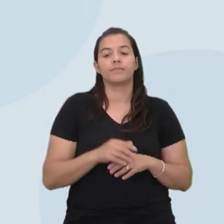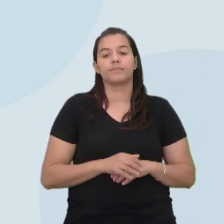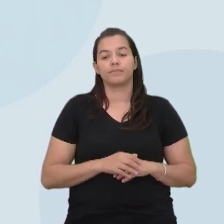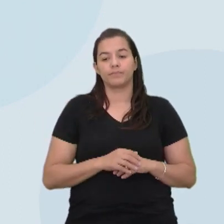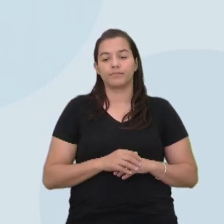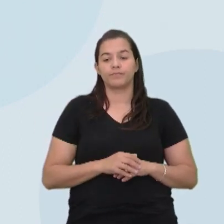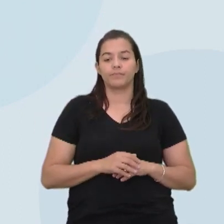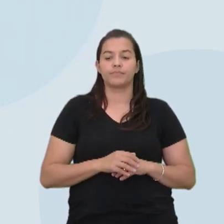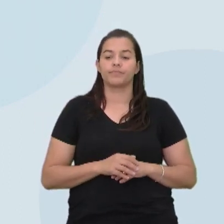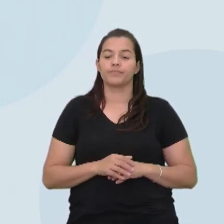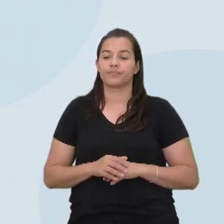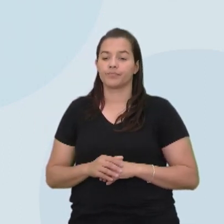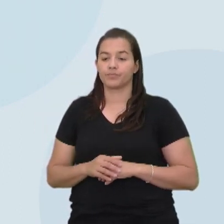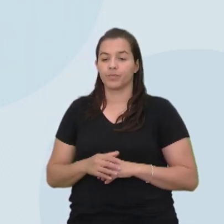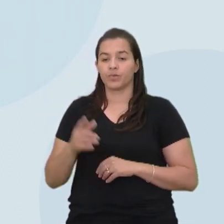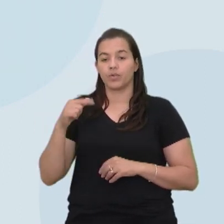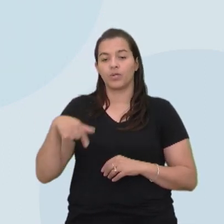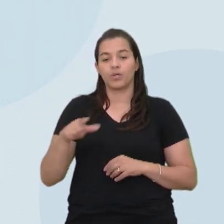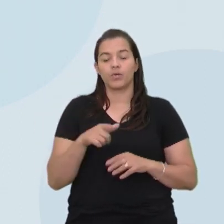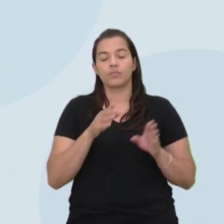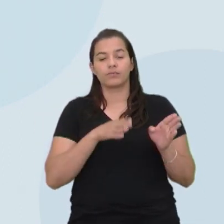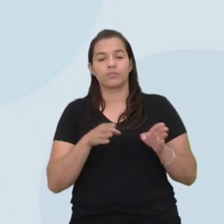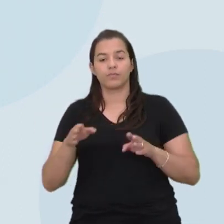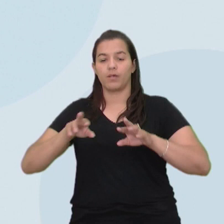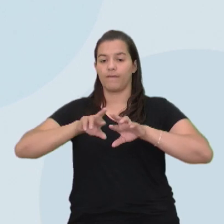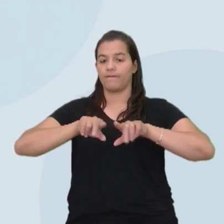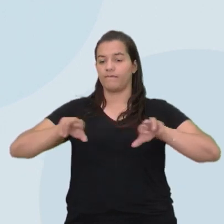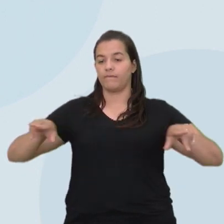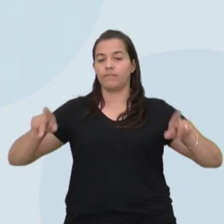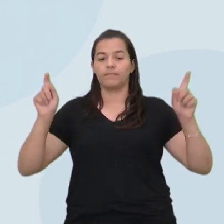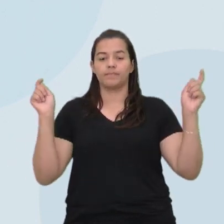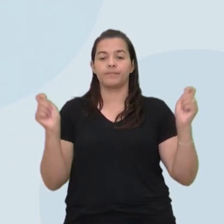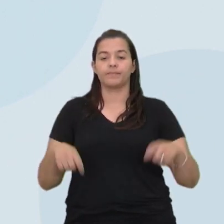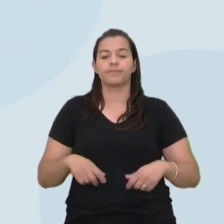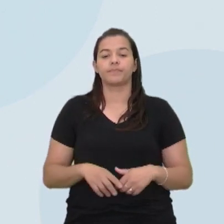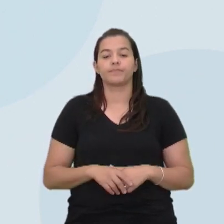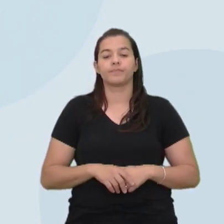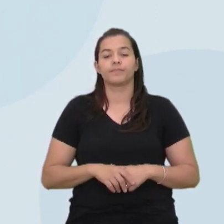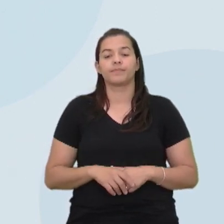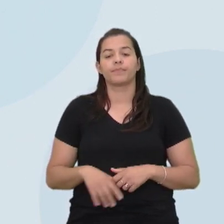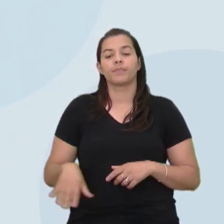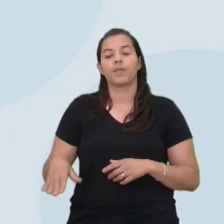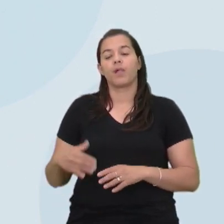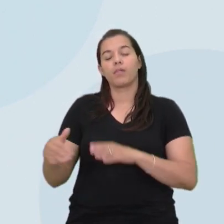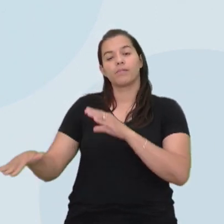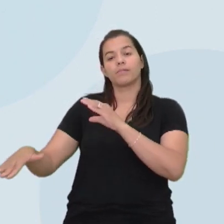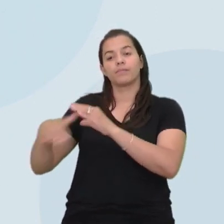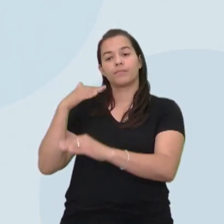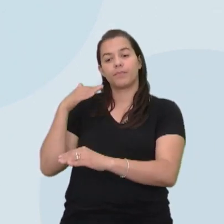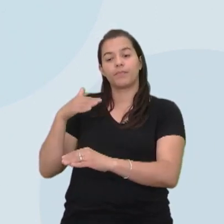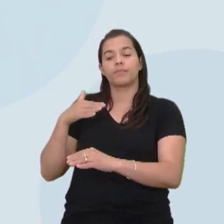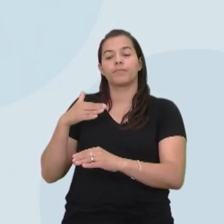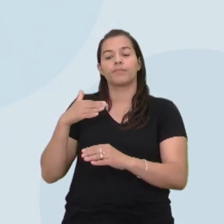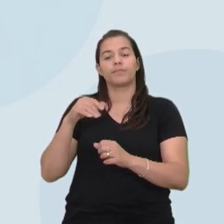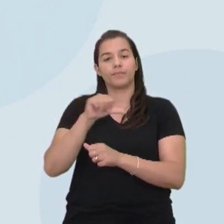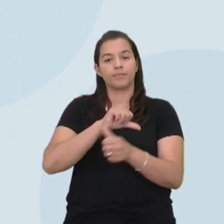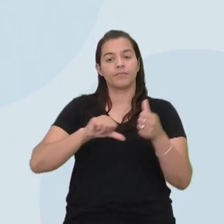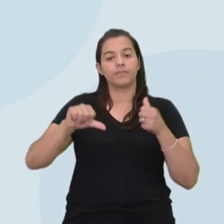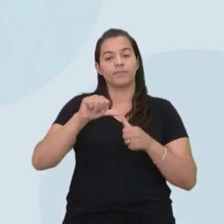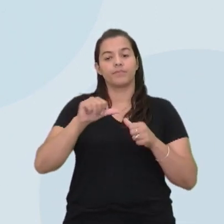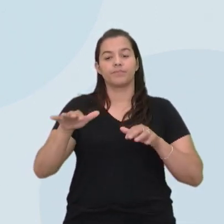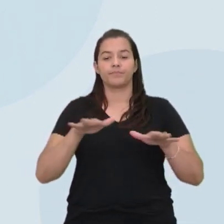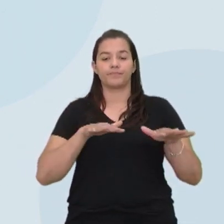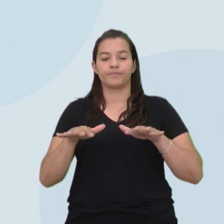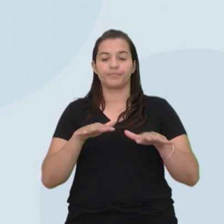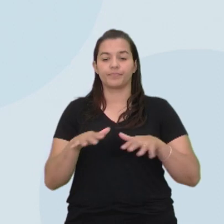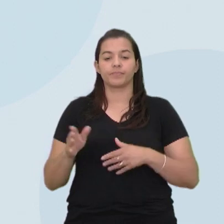pode começar um movimento, porque aqui você consegue fazer várias coisas, né? Quando receber tal mensagem, você pode trocar o movimento. E